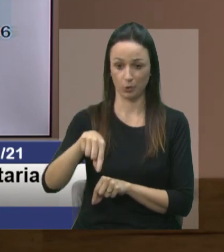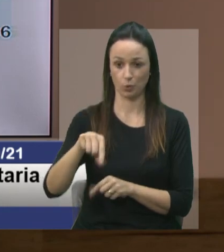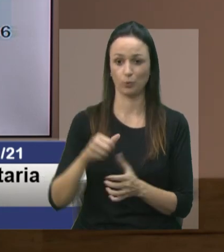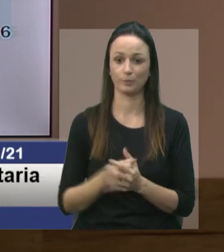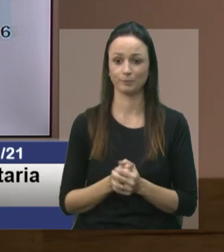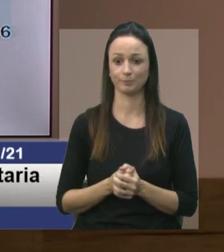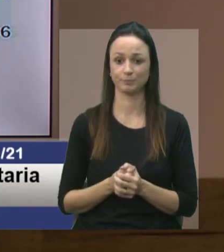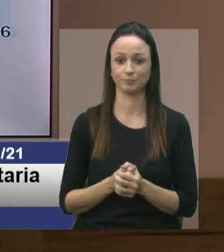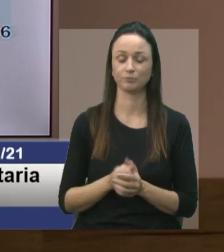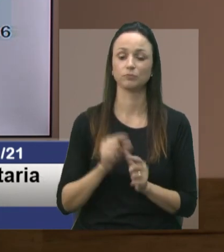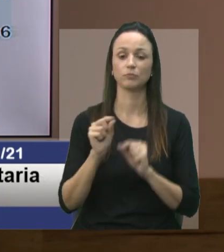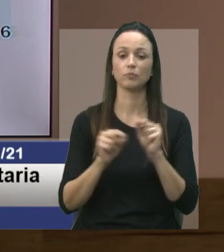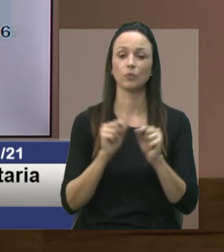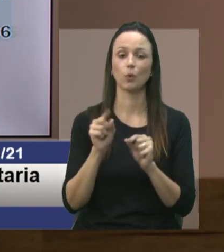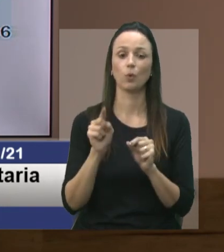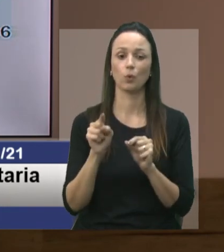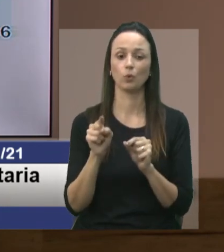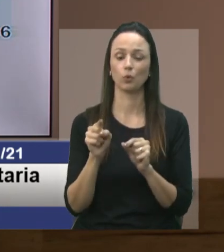R$ 84.489.000, que seria